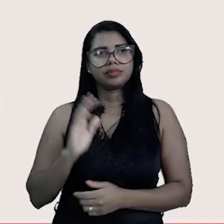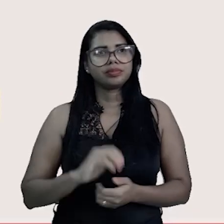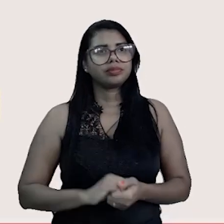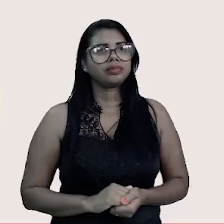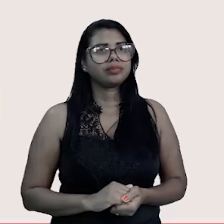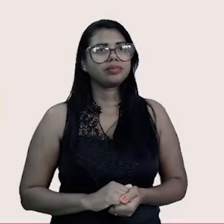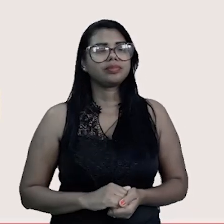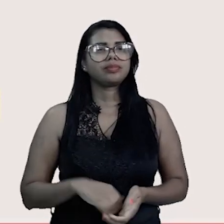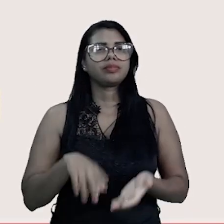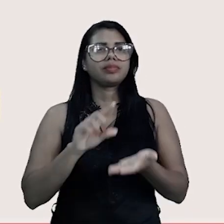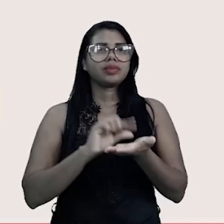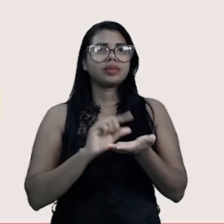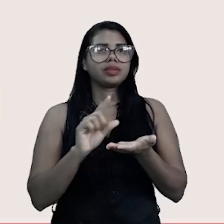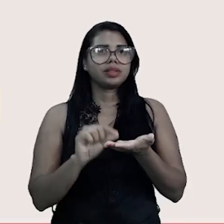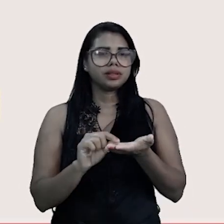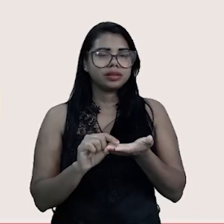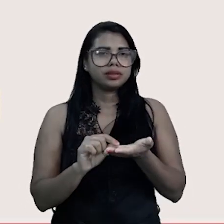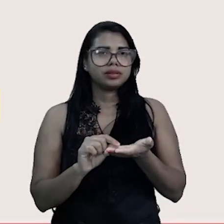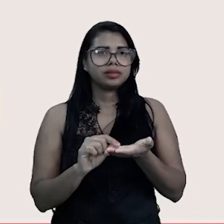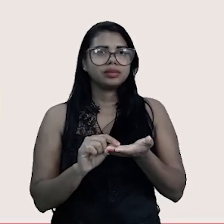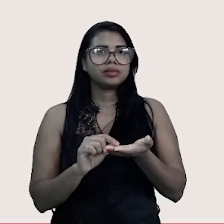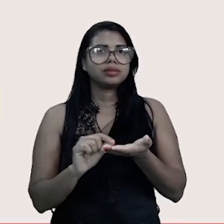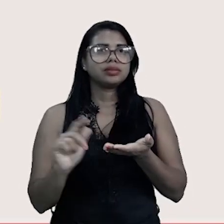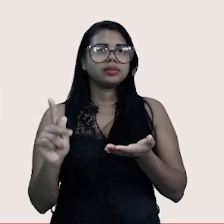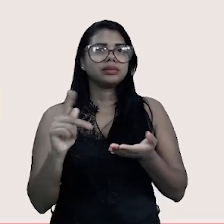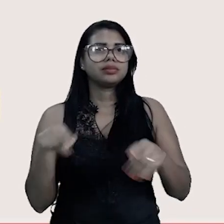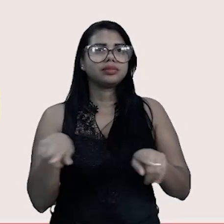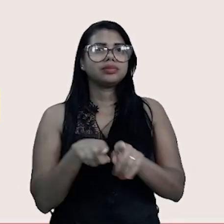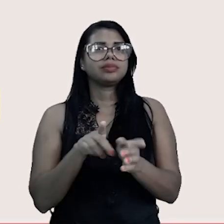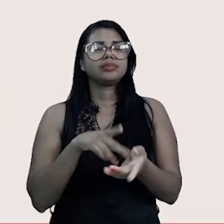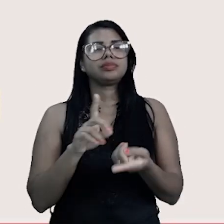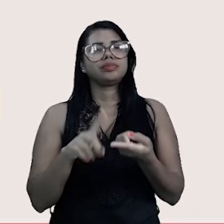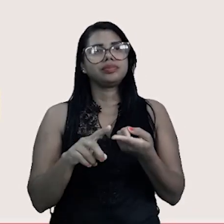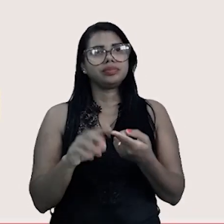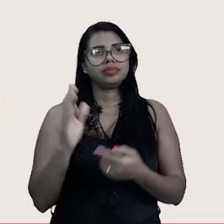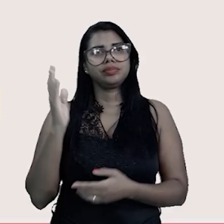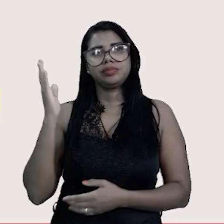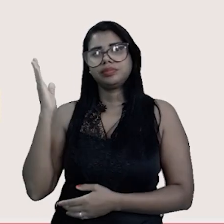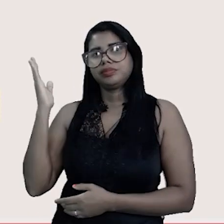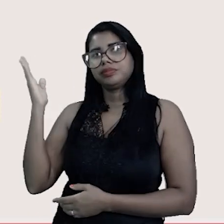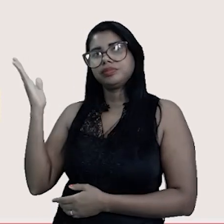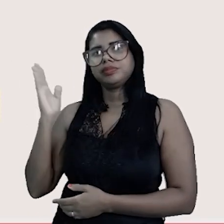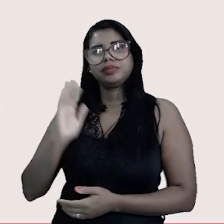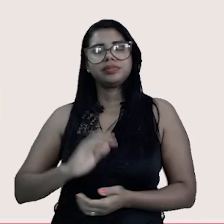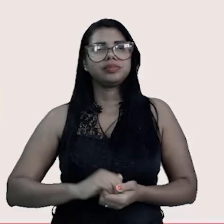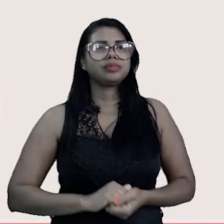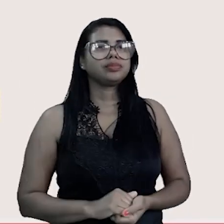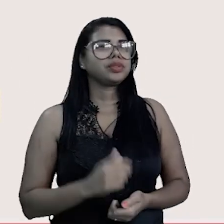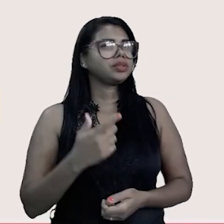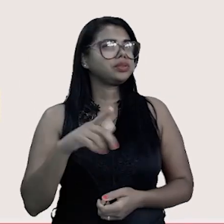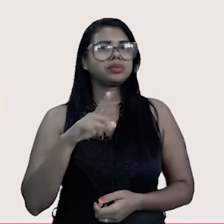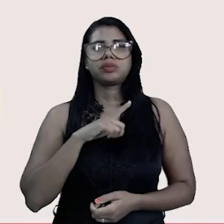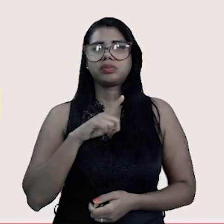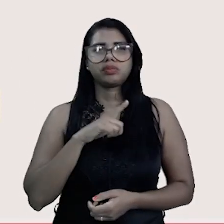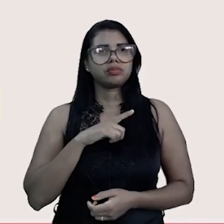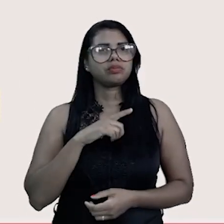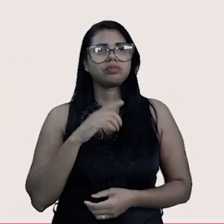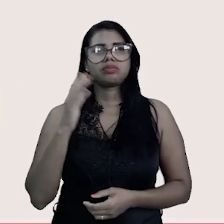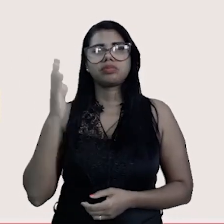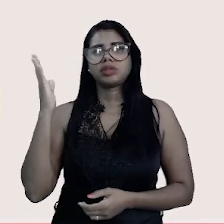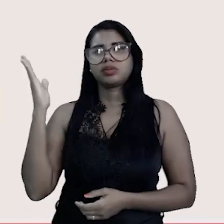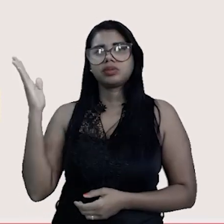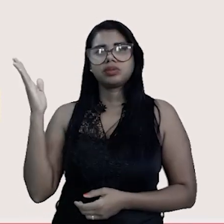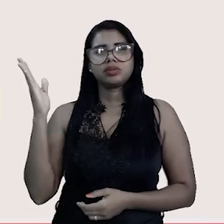no plural. Então veja que aqui, ó, não houve concordância. A concordância, na verdade,